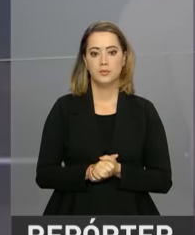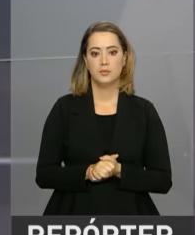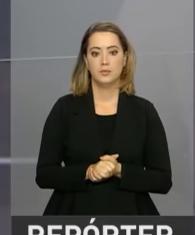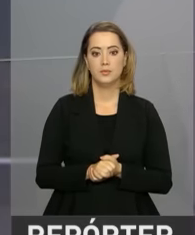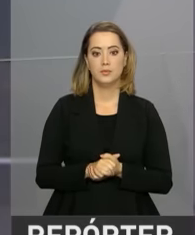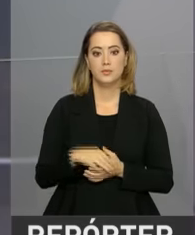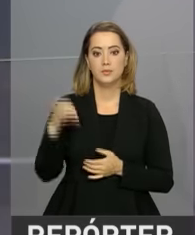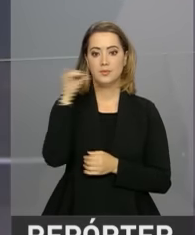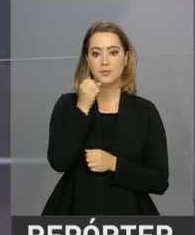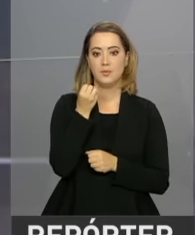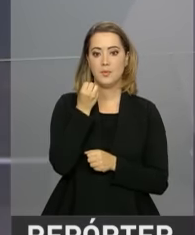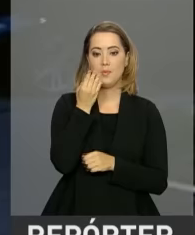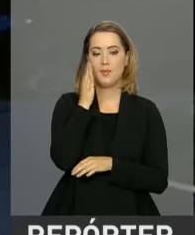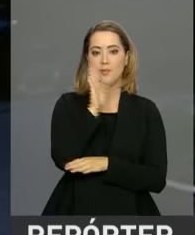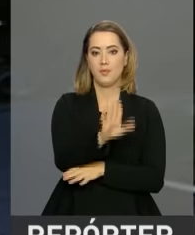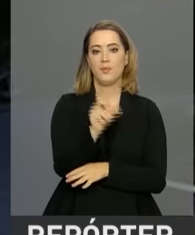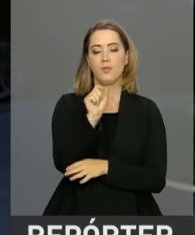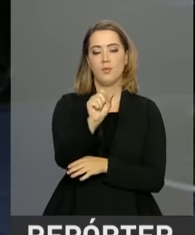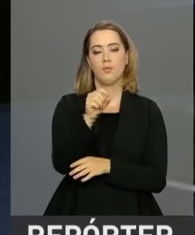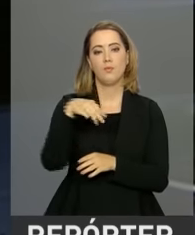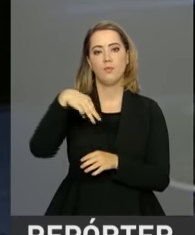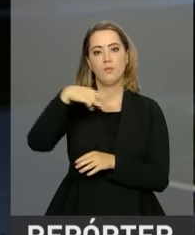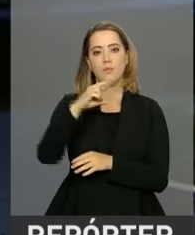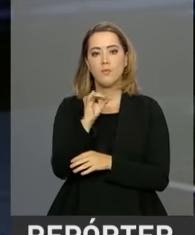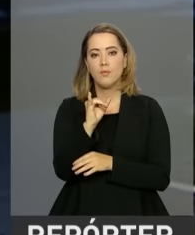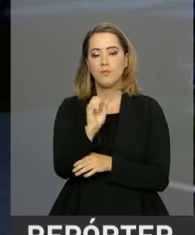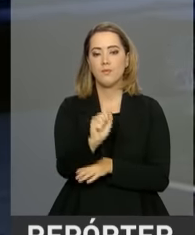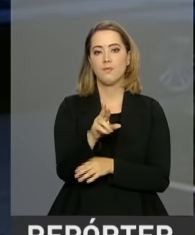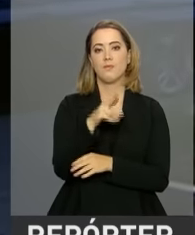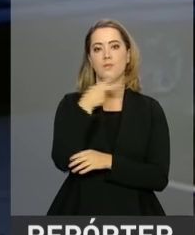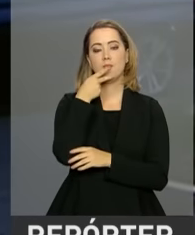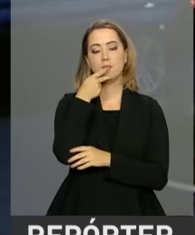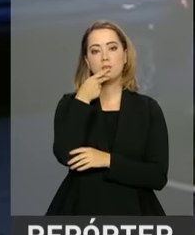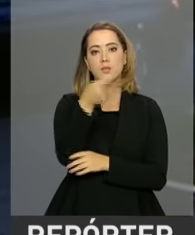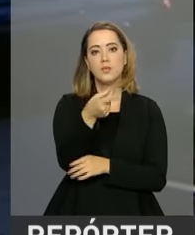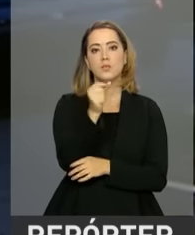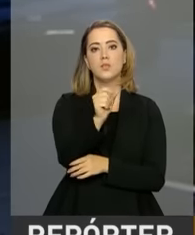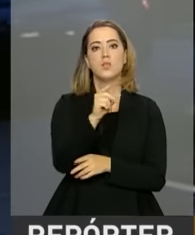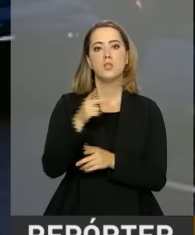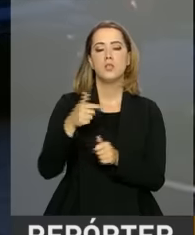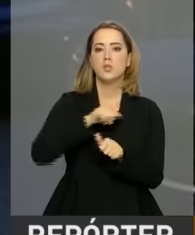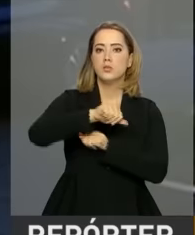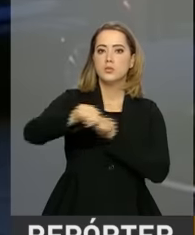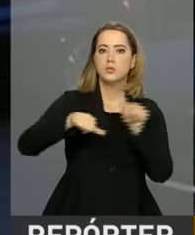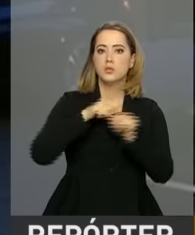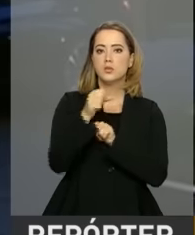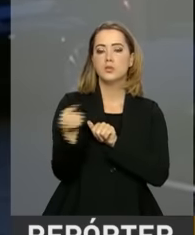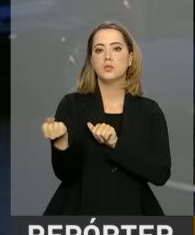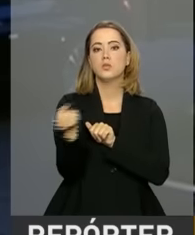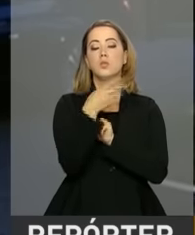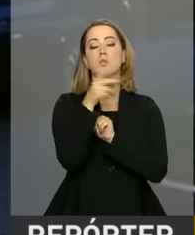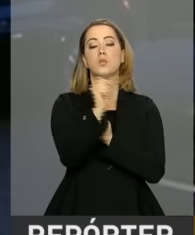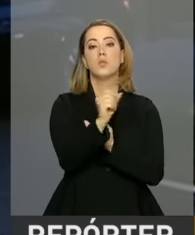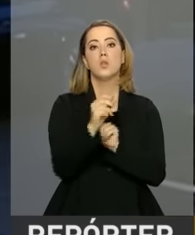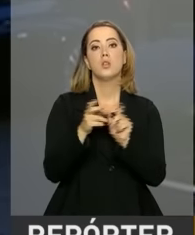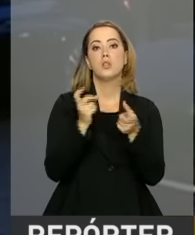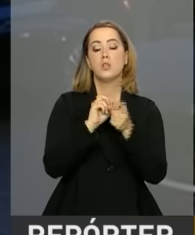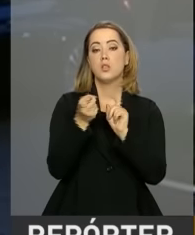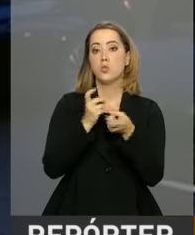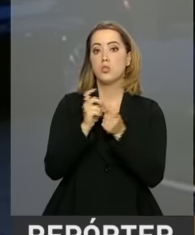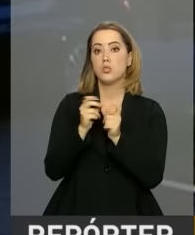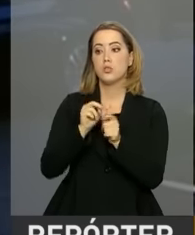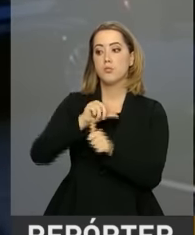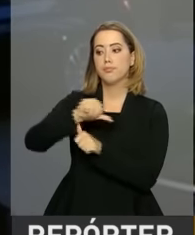Boa tarde, Jaime. Moreira Franco destacou a alteração nas regras das concessões, dos leilões de concessões no setor